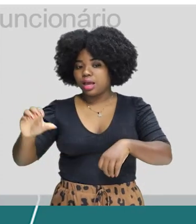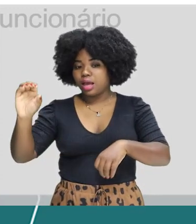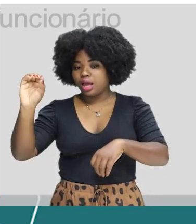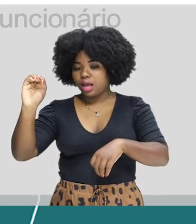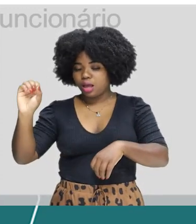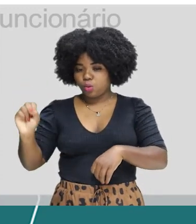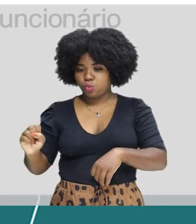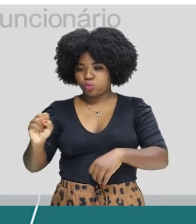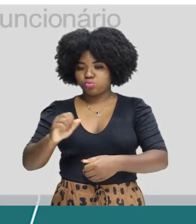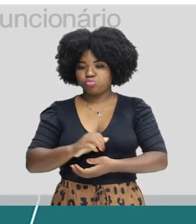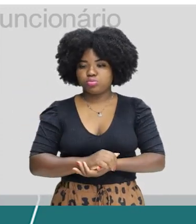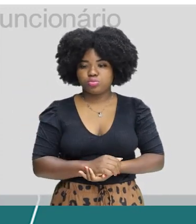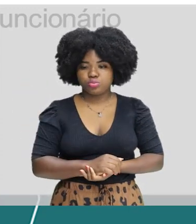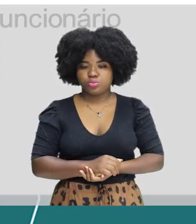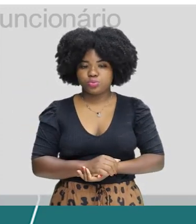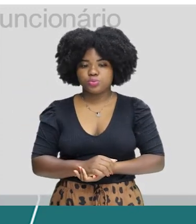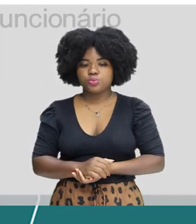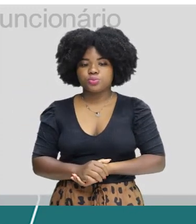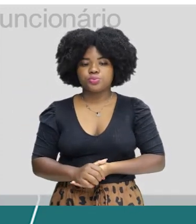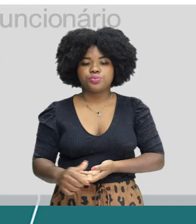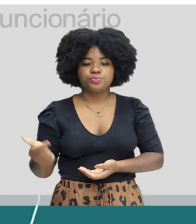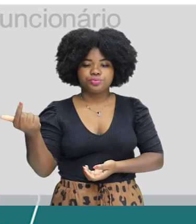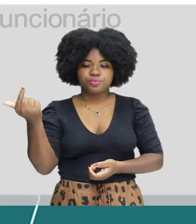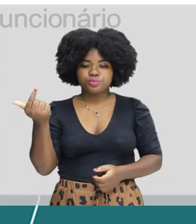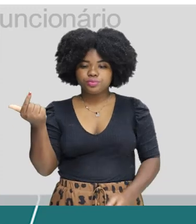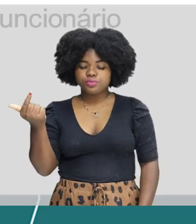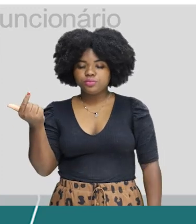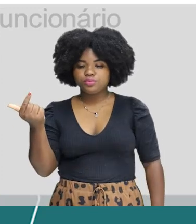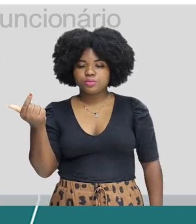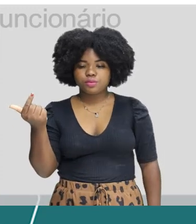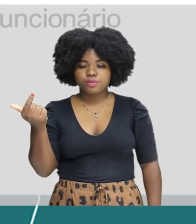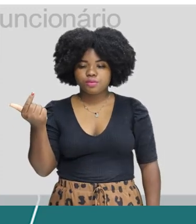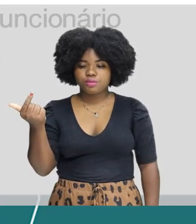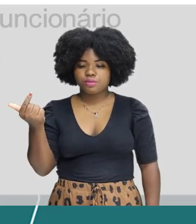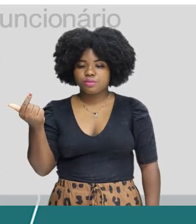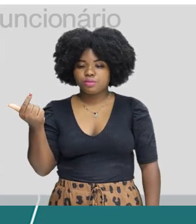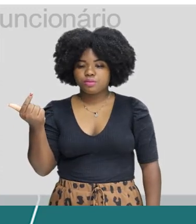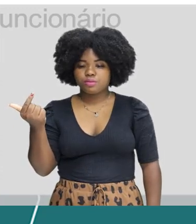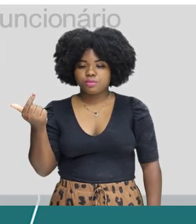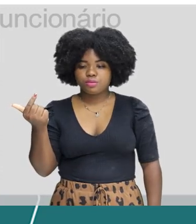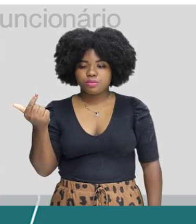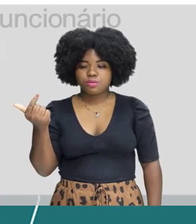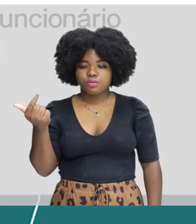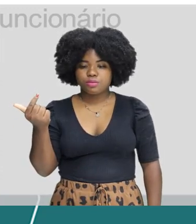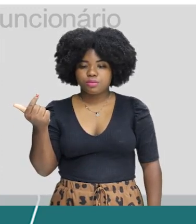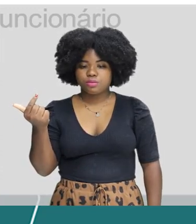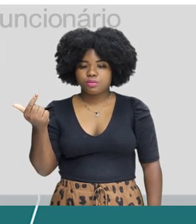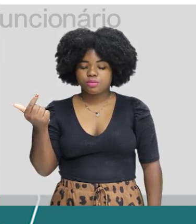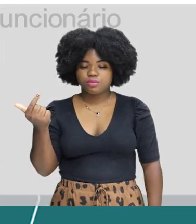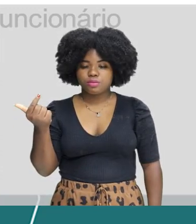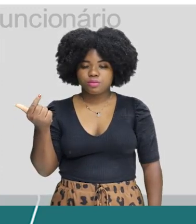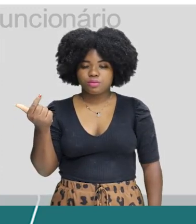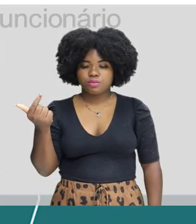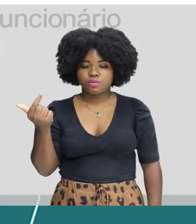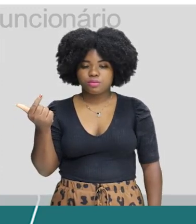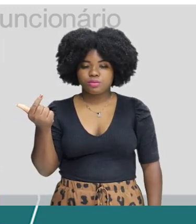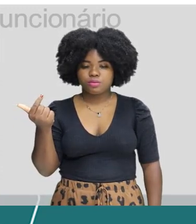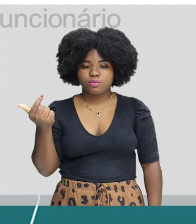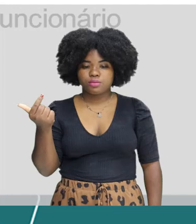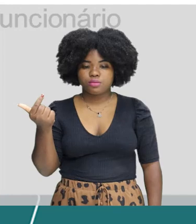escrita e reescrita. Informei-lhe o meu desprezo por tudo. Informei-lhe do meu desprezo por tudo.